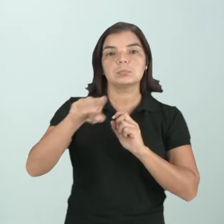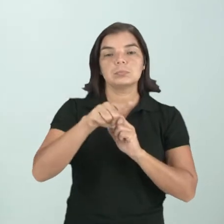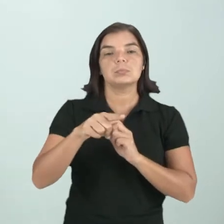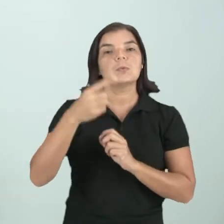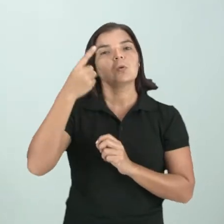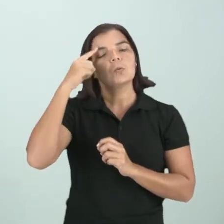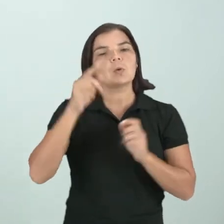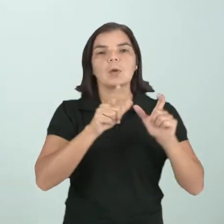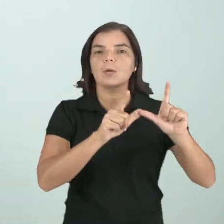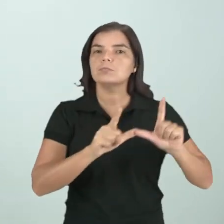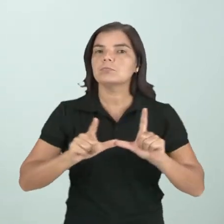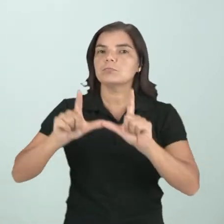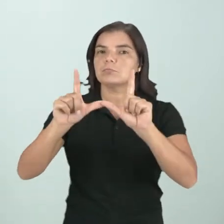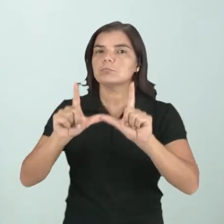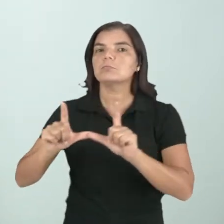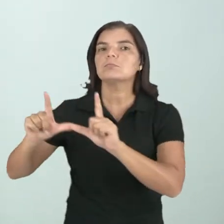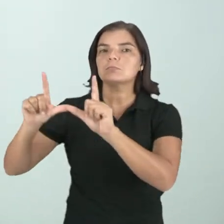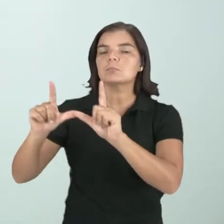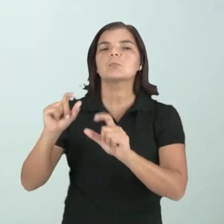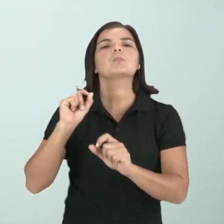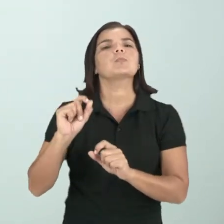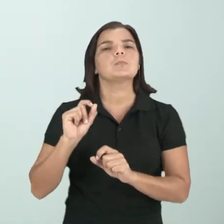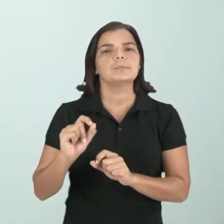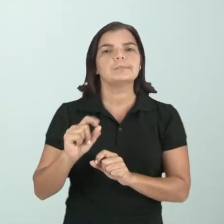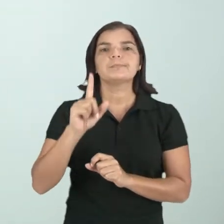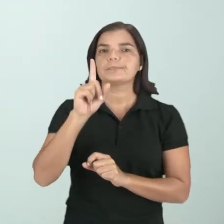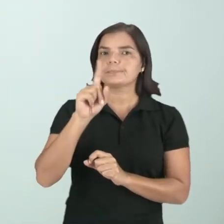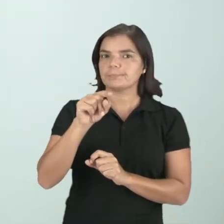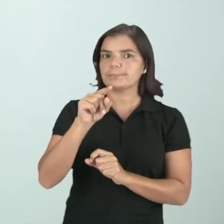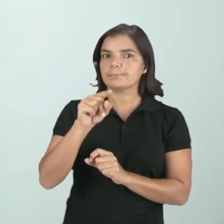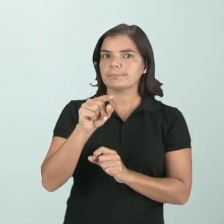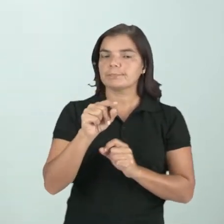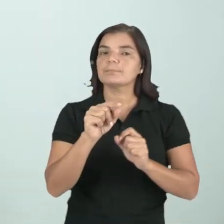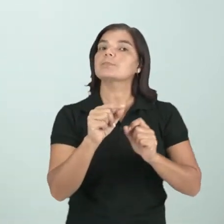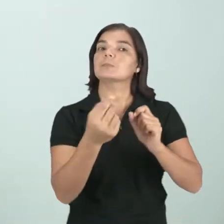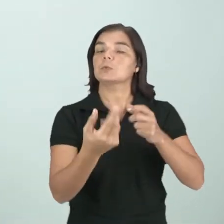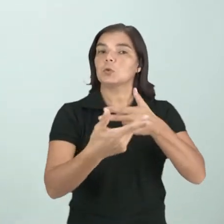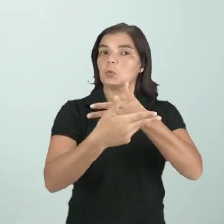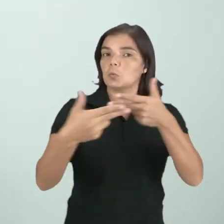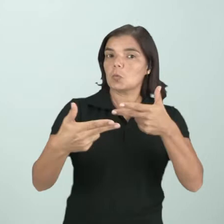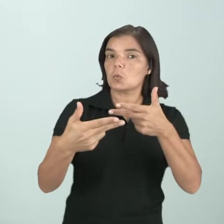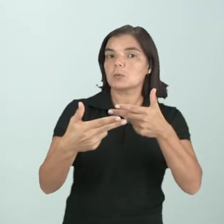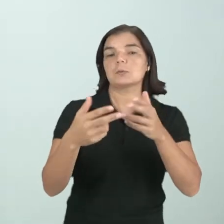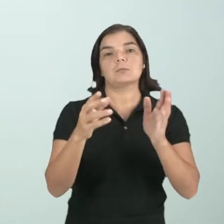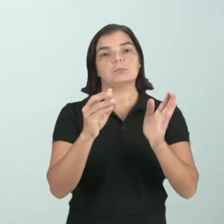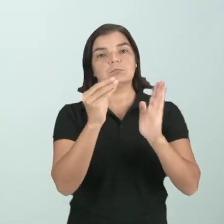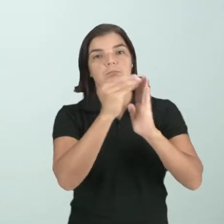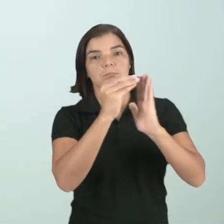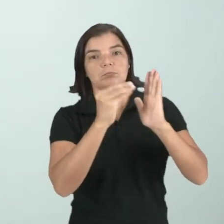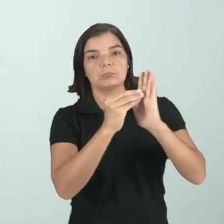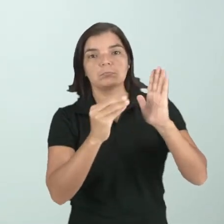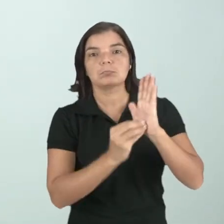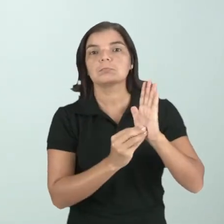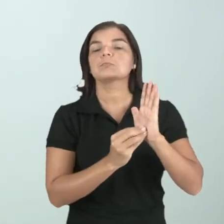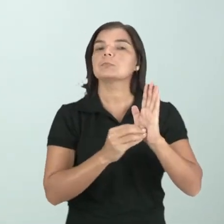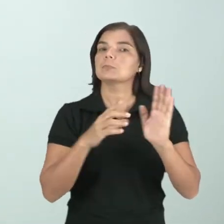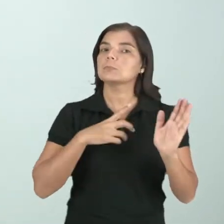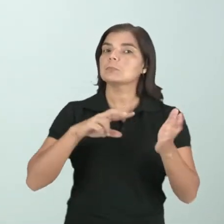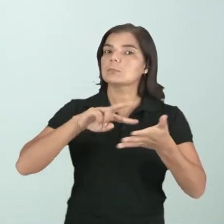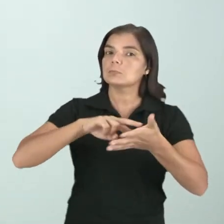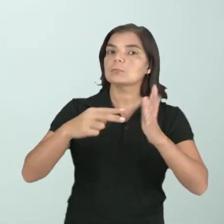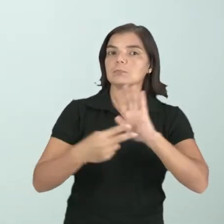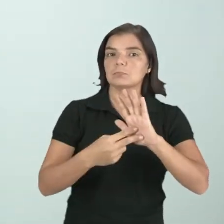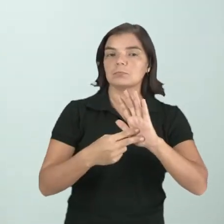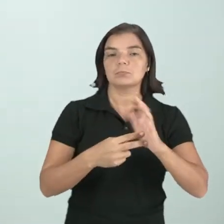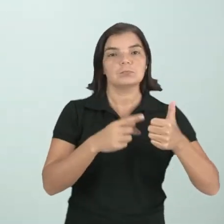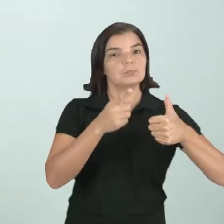ideia de sequência, né? A ideia de sequência é uma ideia de listagem de objetos. Quando eu listo objetos, geralmente eu coloco um